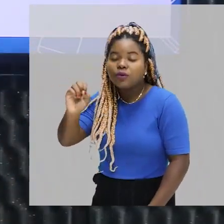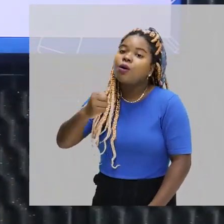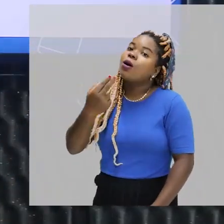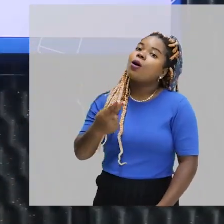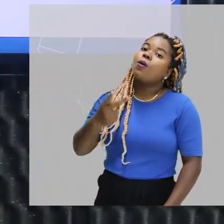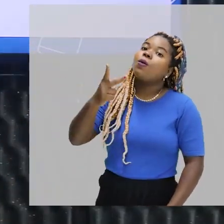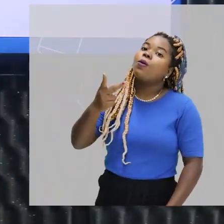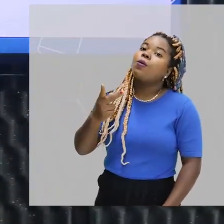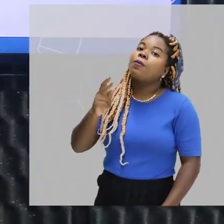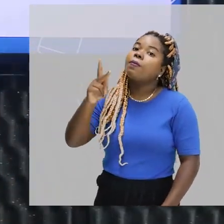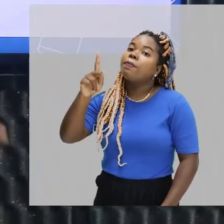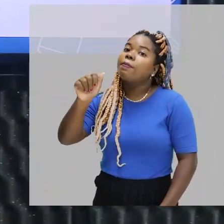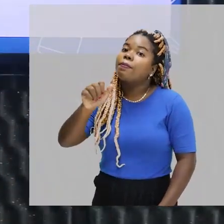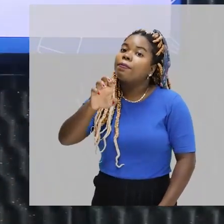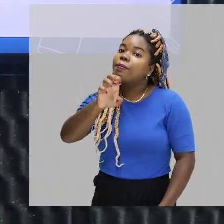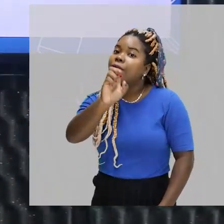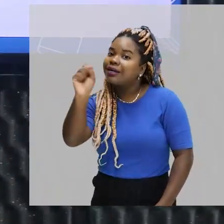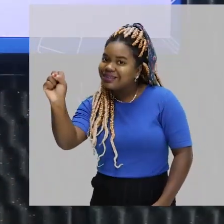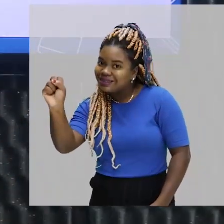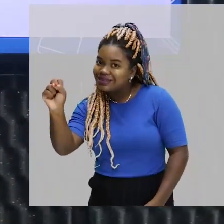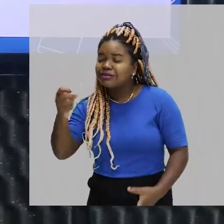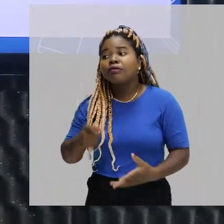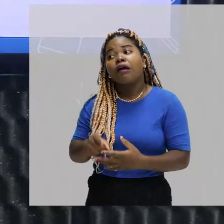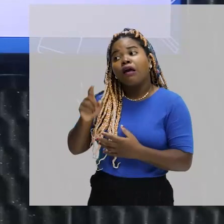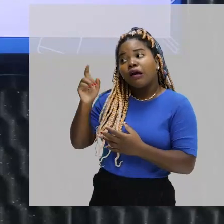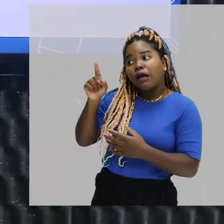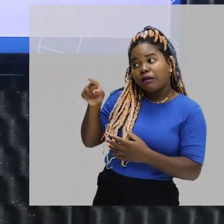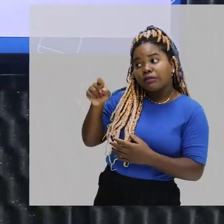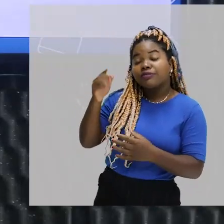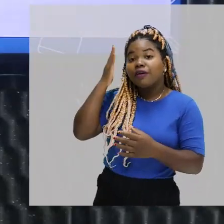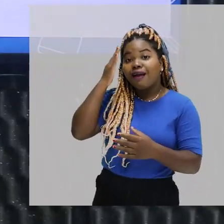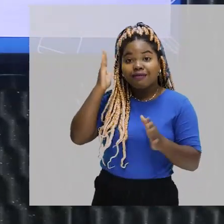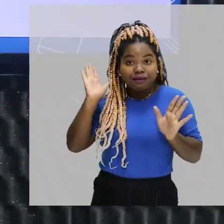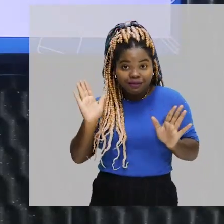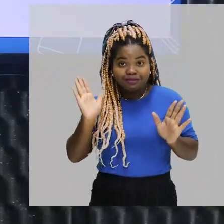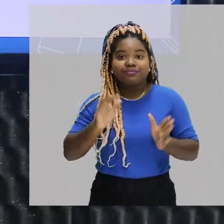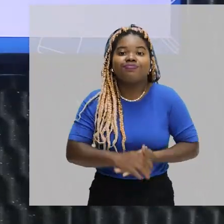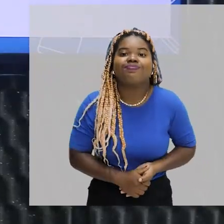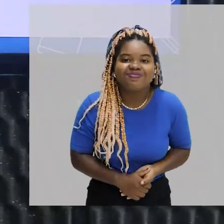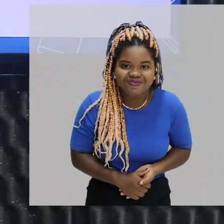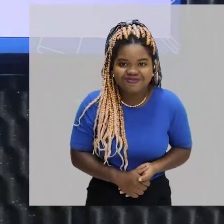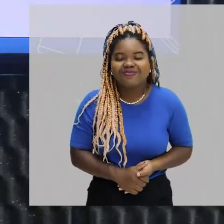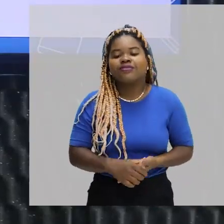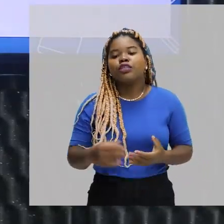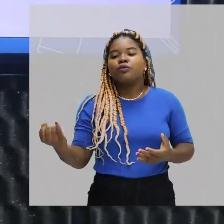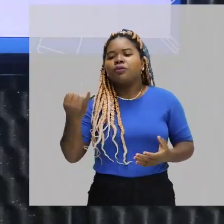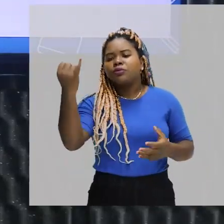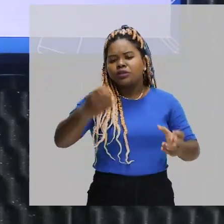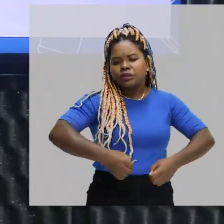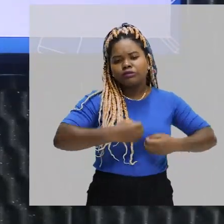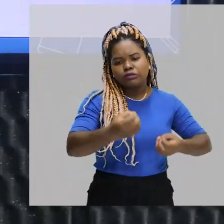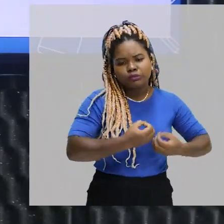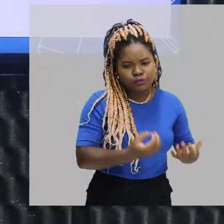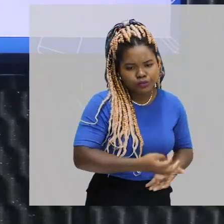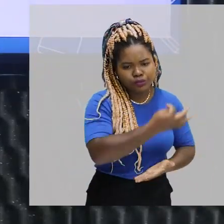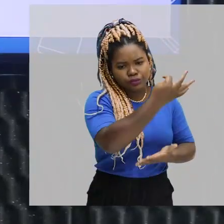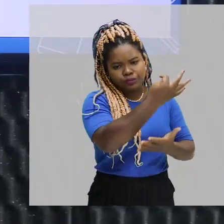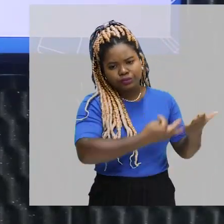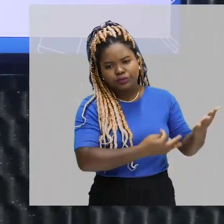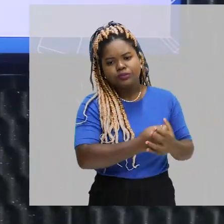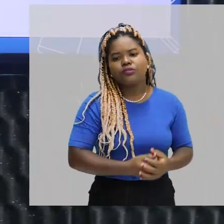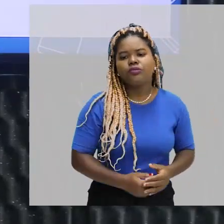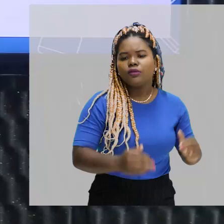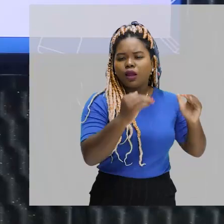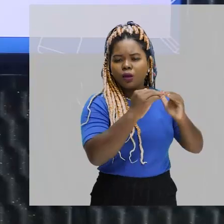está dizendo. Então, vamos falar de concordância. Uma regra importante na produção textual está entre uma